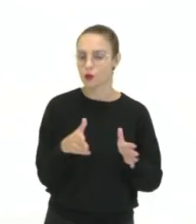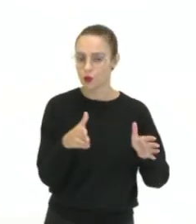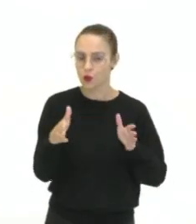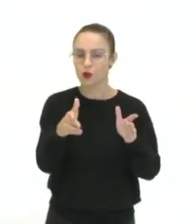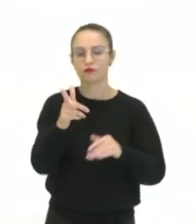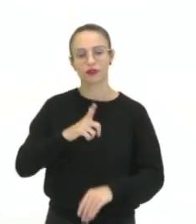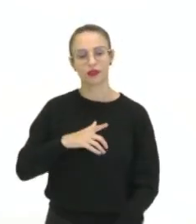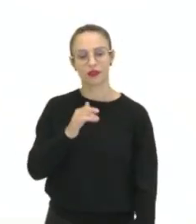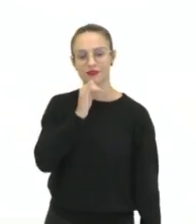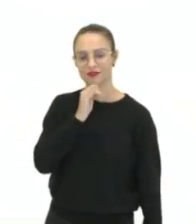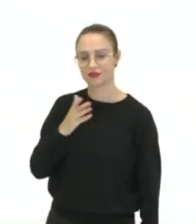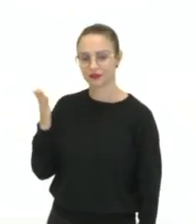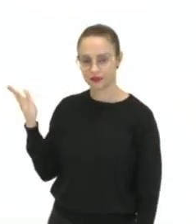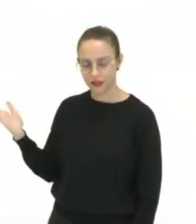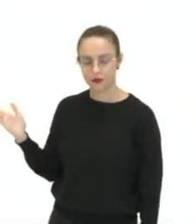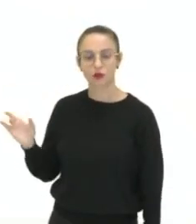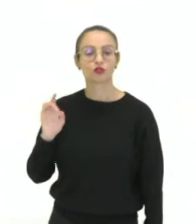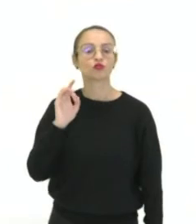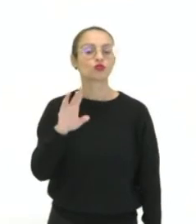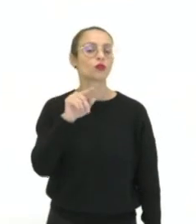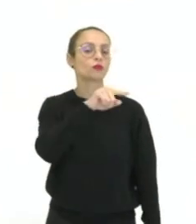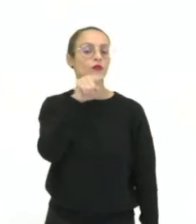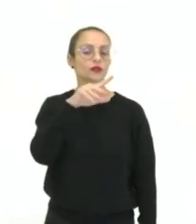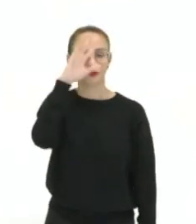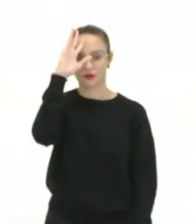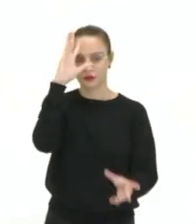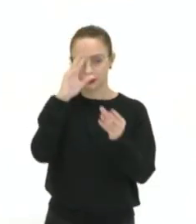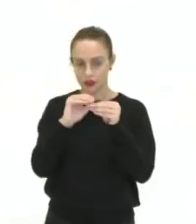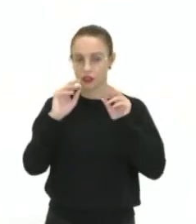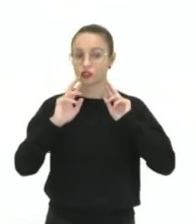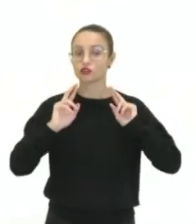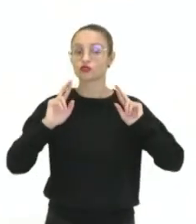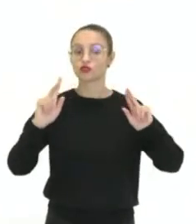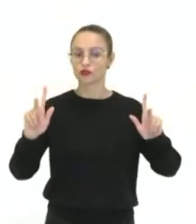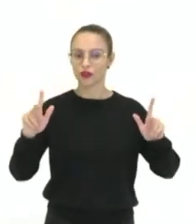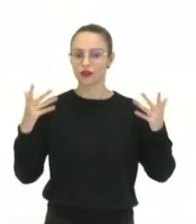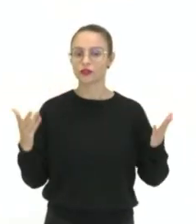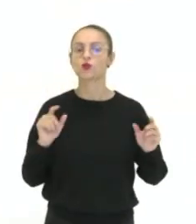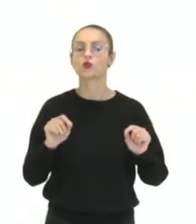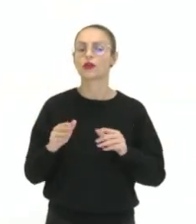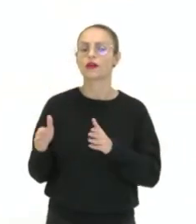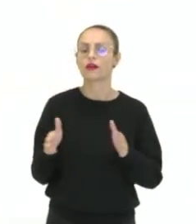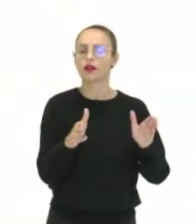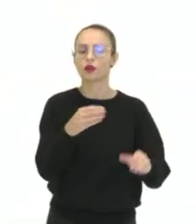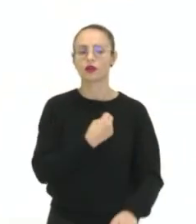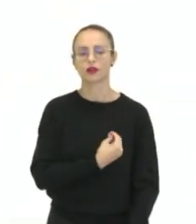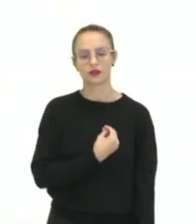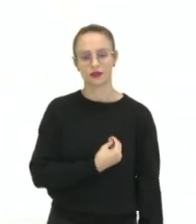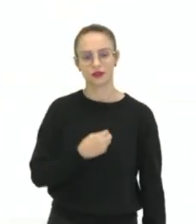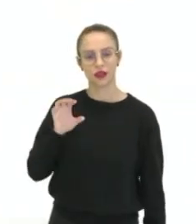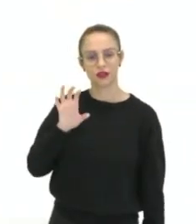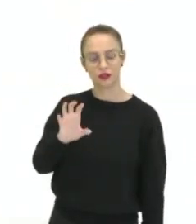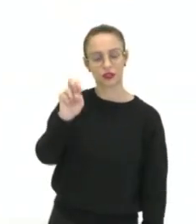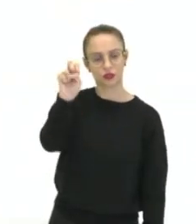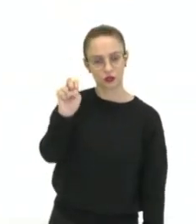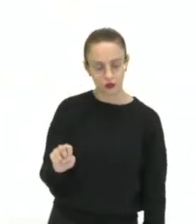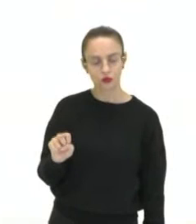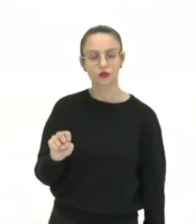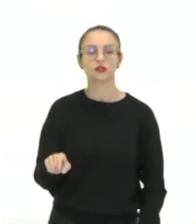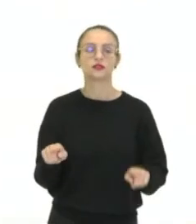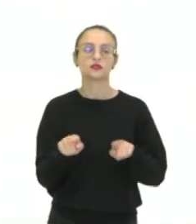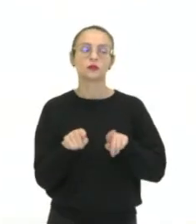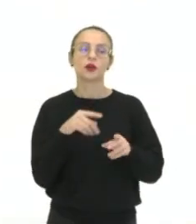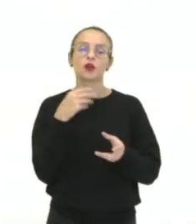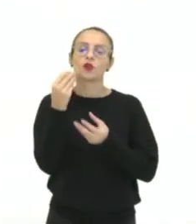alguns exemplos ali só para a gente entender essa diferença, né? Quais são os rios que estão presentes na região sul e como